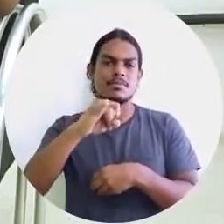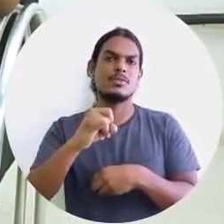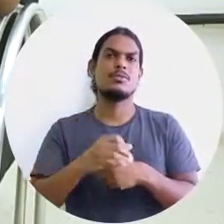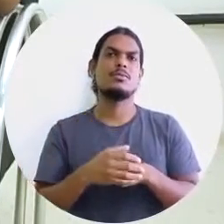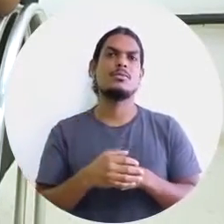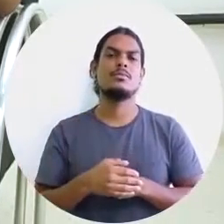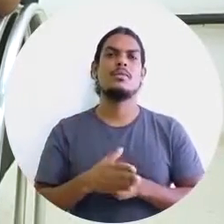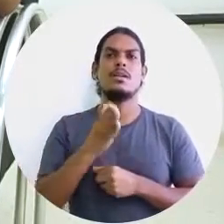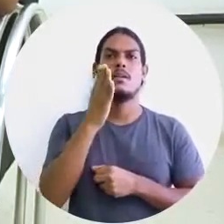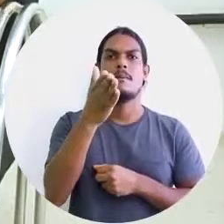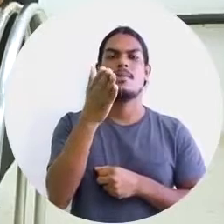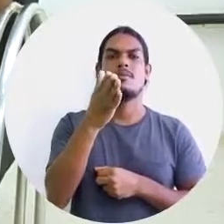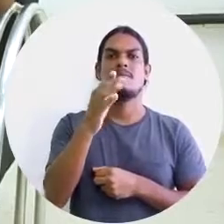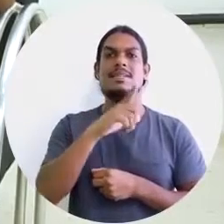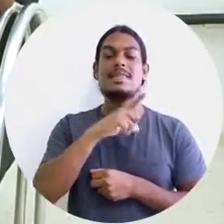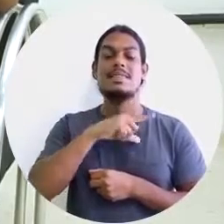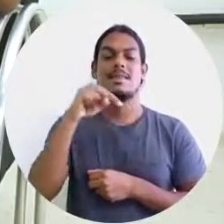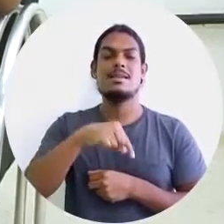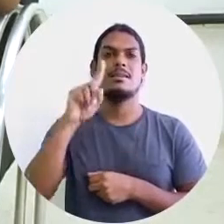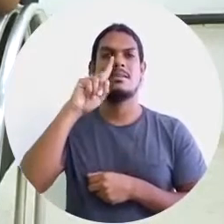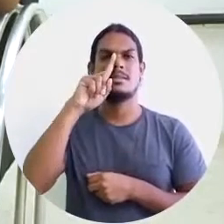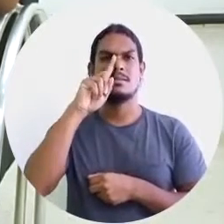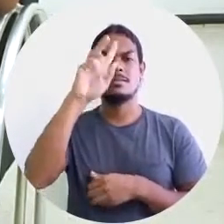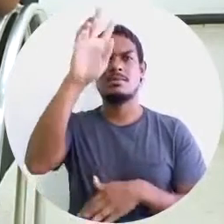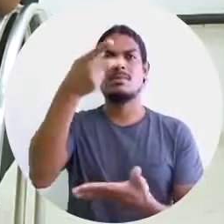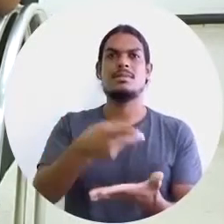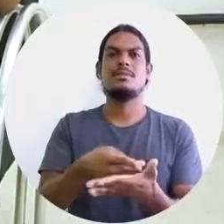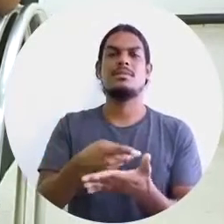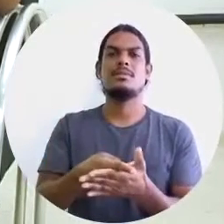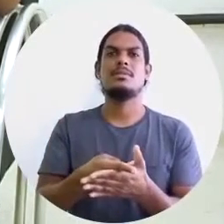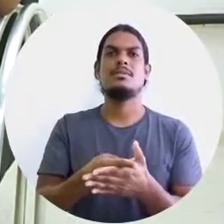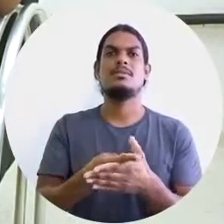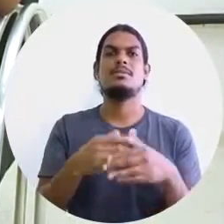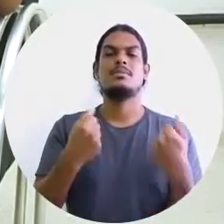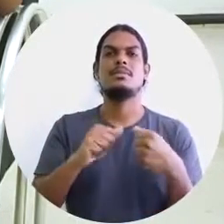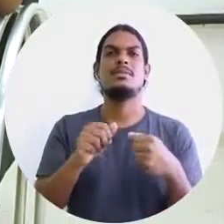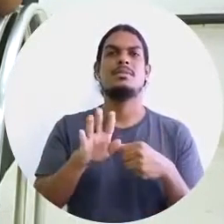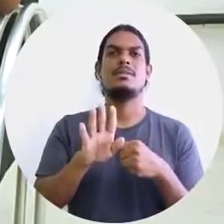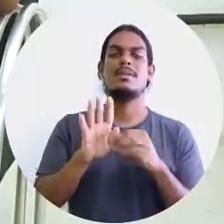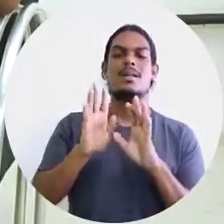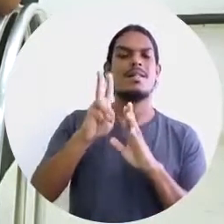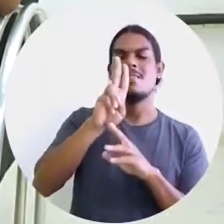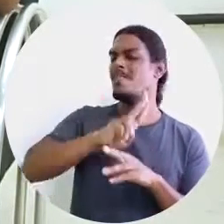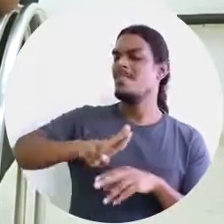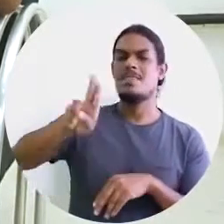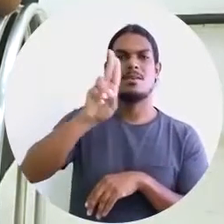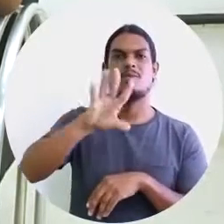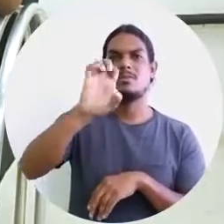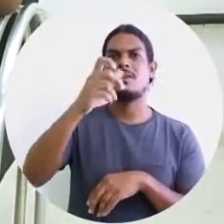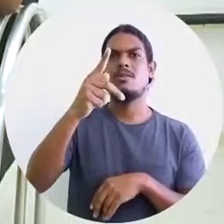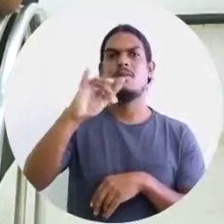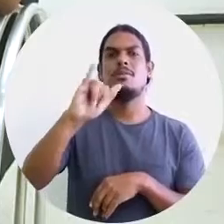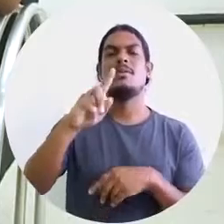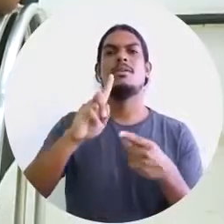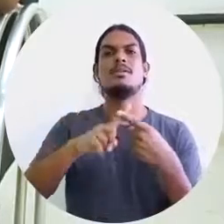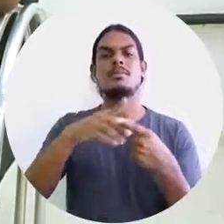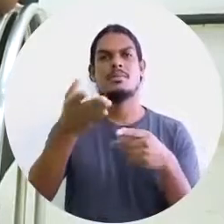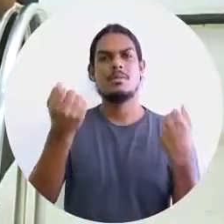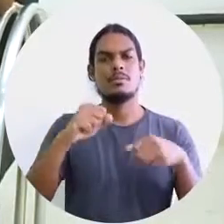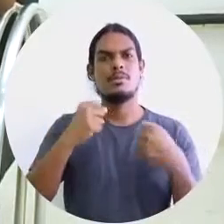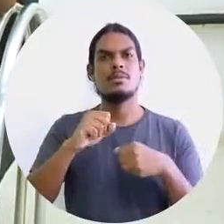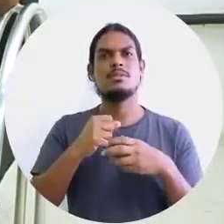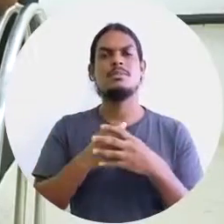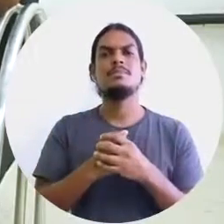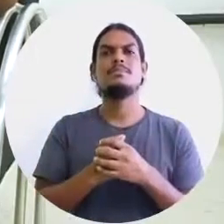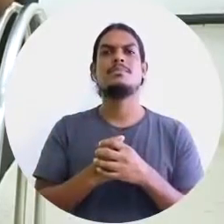àquele perigo, você vai ter que tirar aquela proteção. Então, aquela proteção diminui o risco. E você pode também eliminar o perigo, você tirar aquela